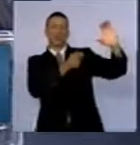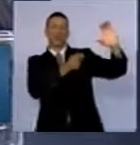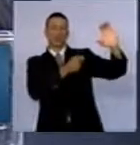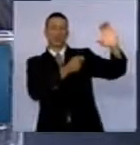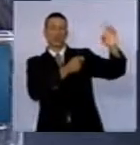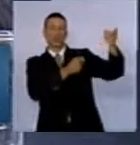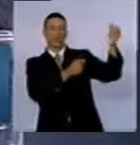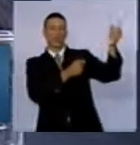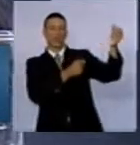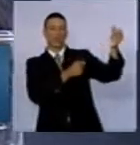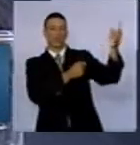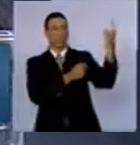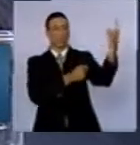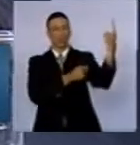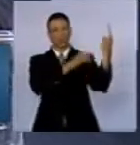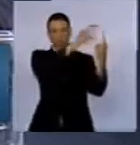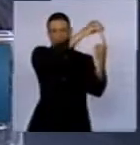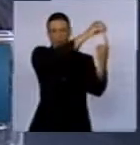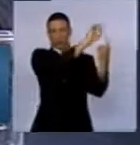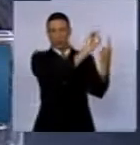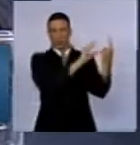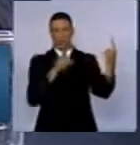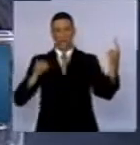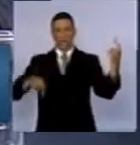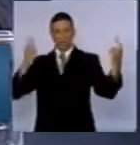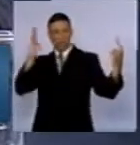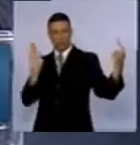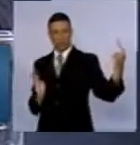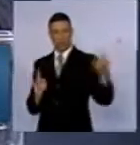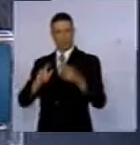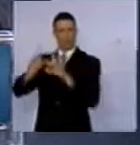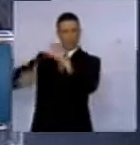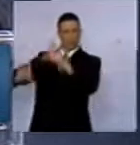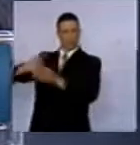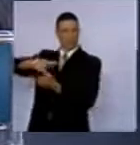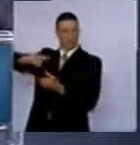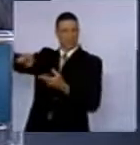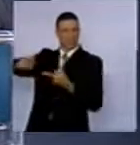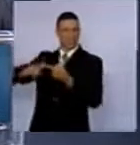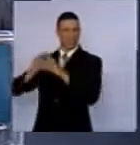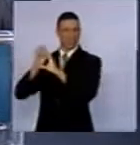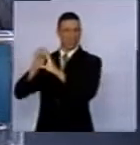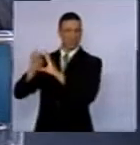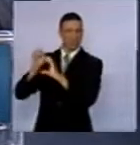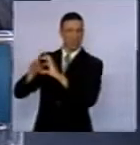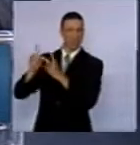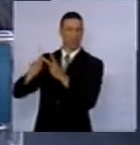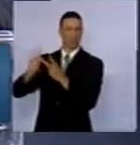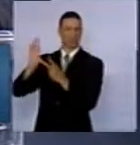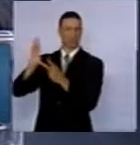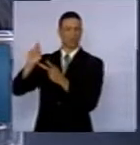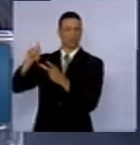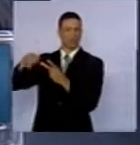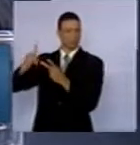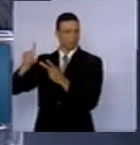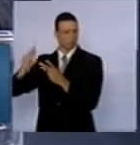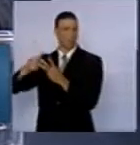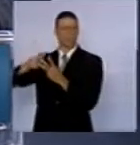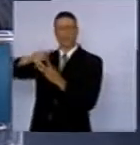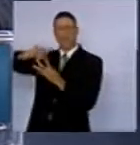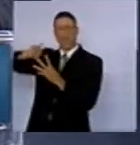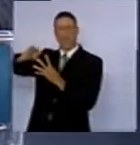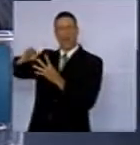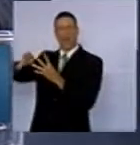brasileira, incluindo aqui todos os canais, Globo, Google, Record, SBT, Bandeirante, enfim, toda a comunicação, uma empresa só